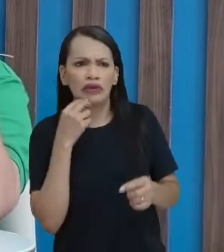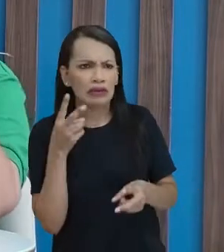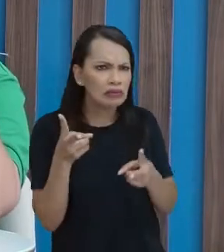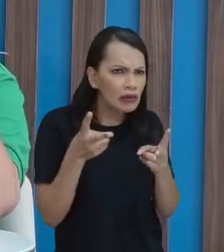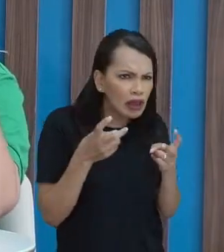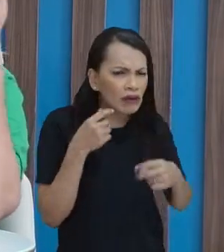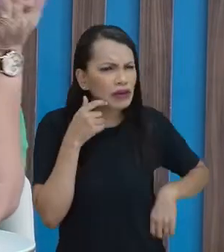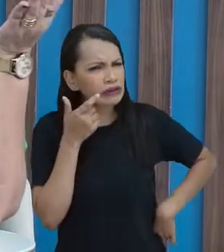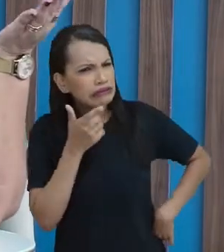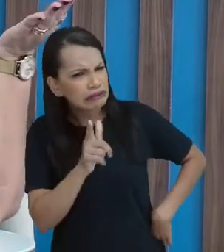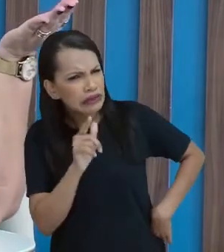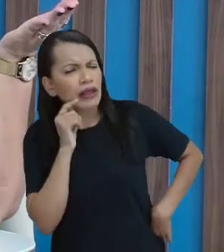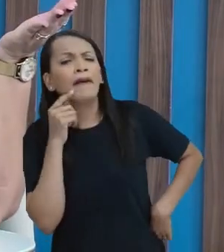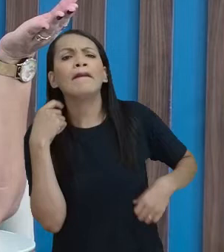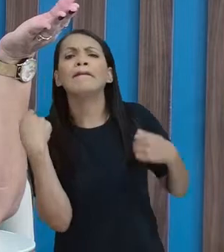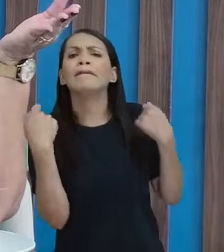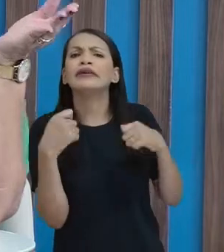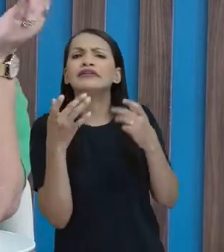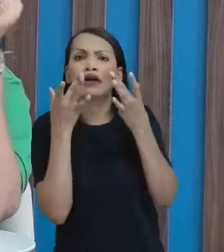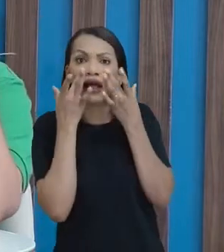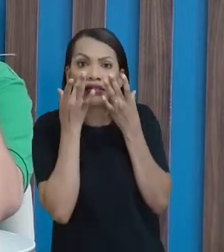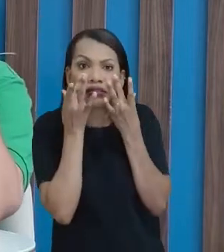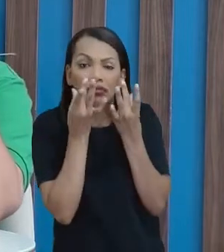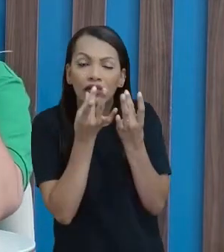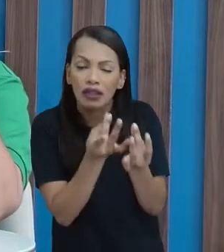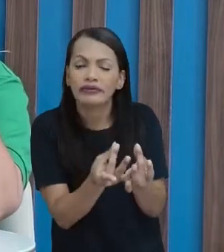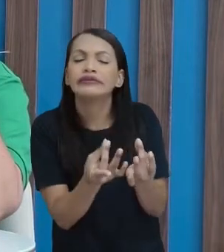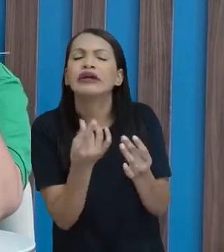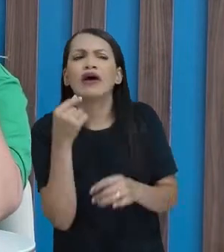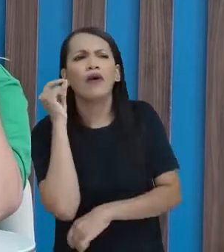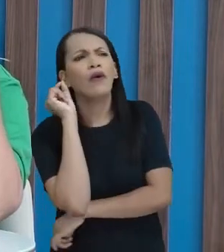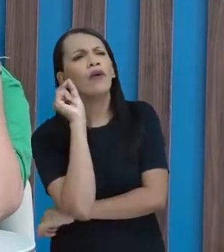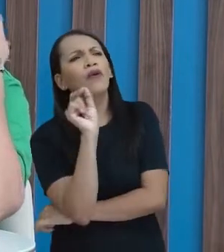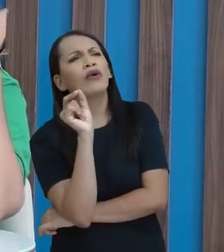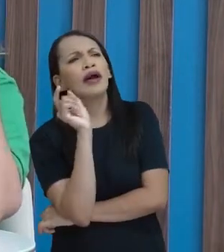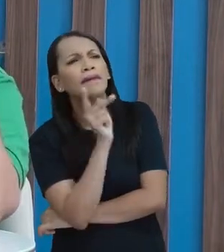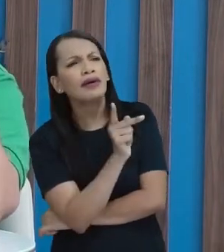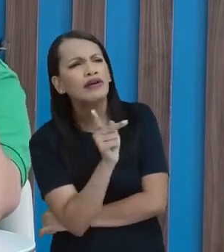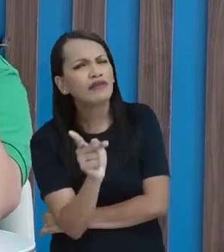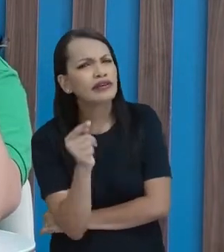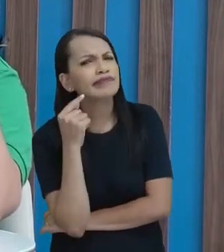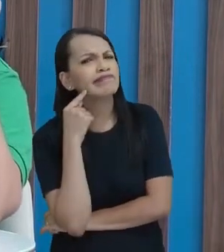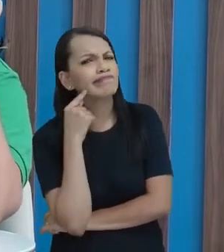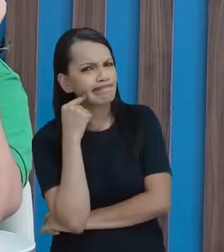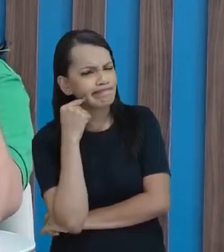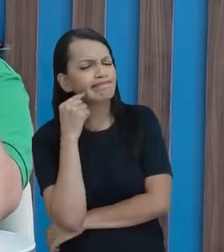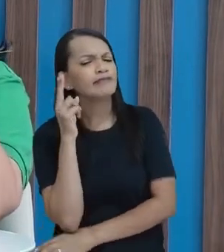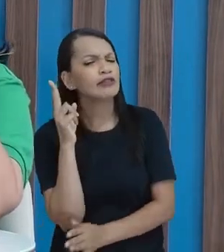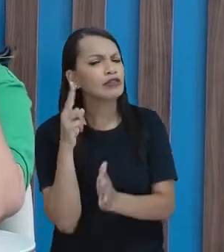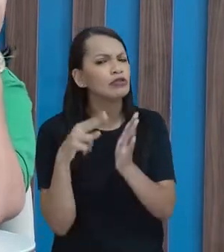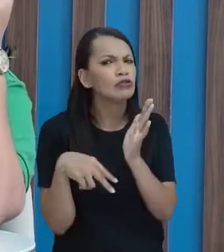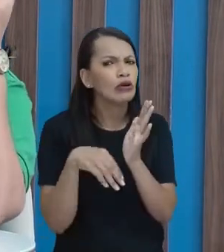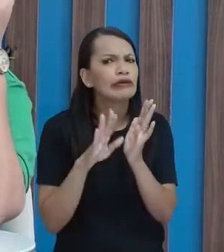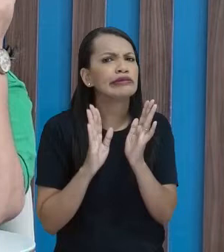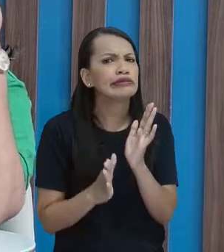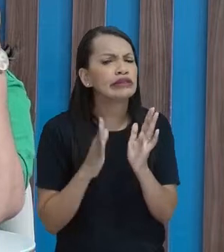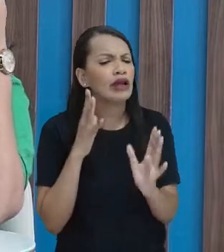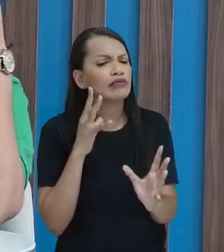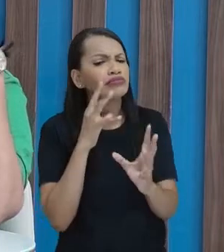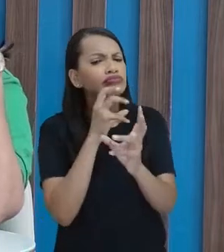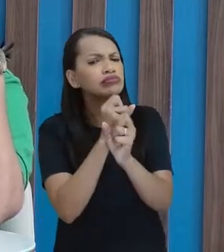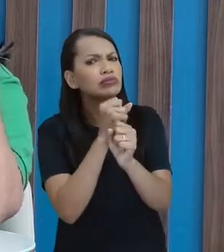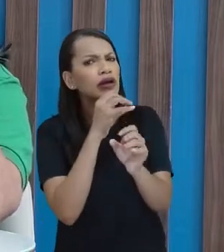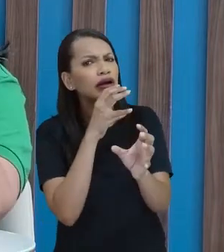atenção. Olha, aí a gente tem que prestar atenção. Aí eu, o quê, professora? A senhora repetiu, aí eu fui lá, olhei e já fui